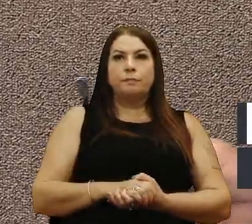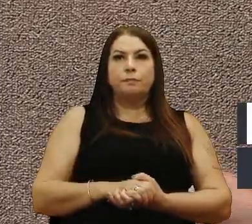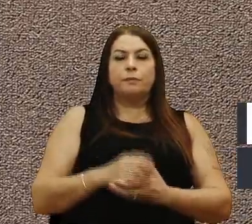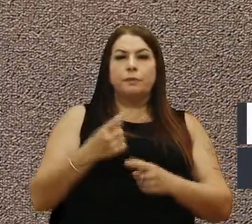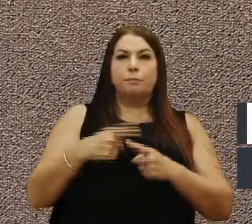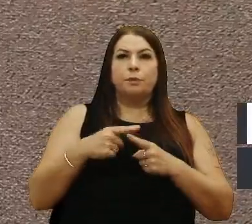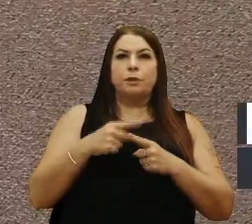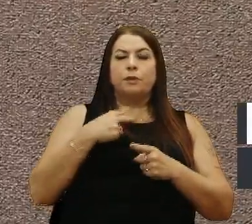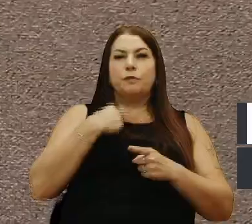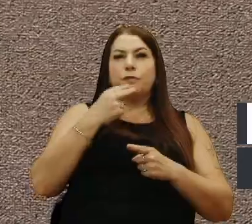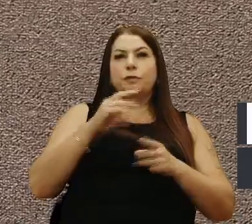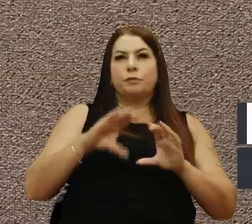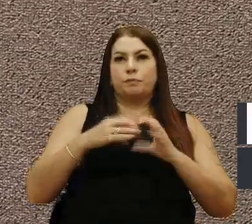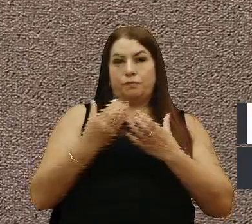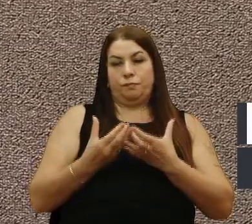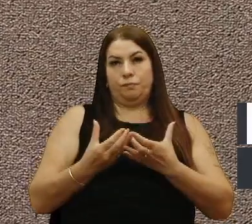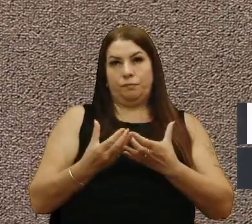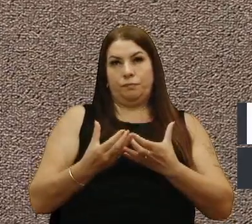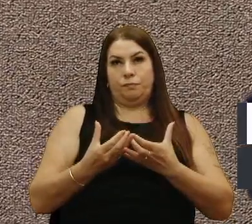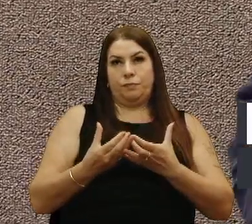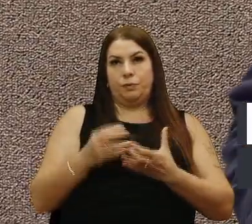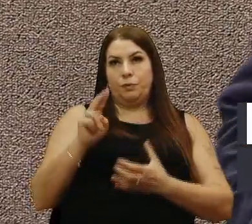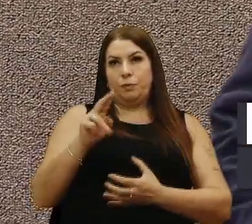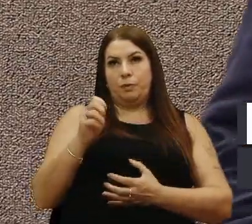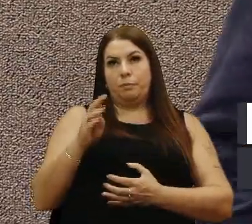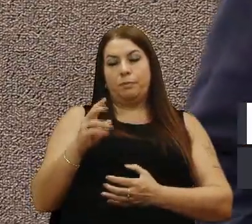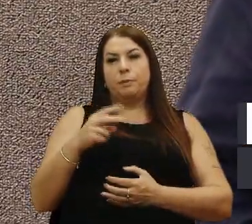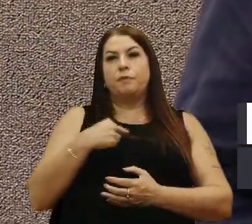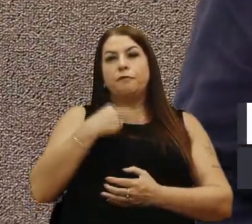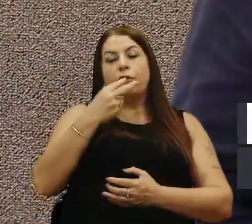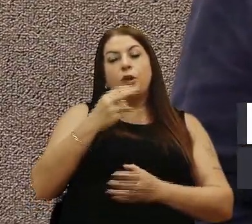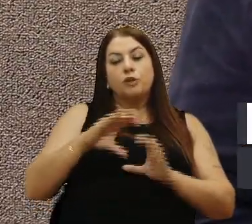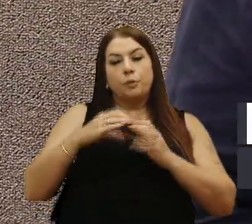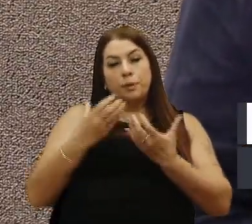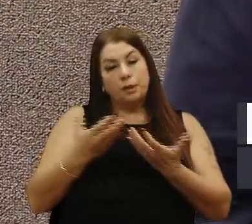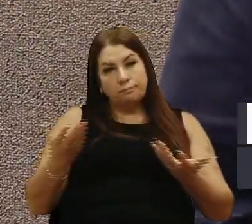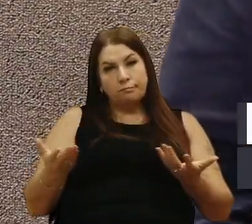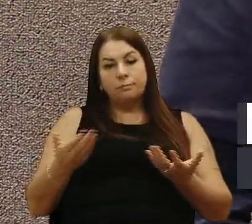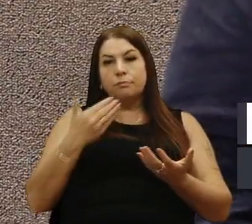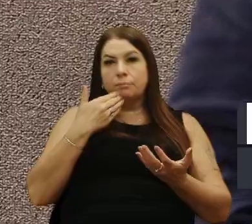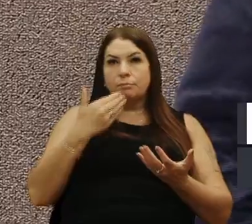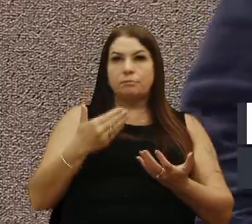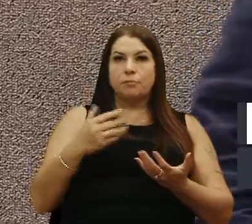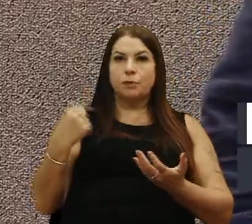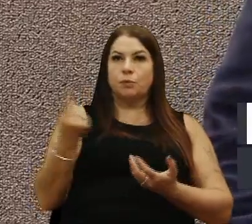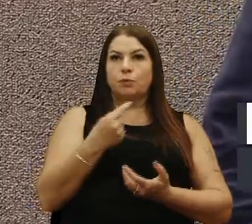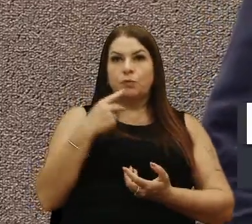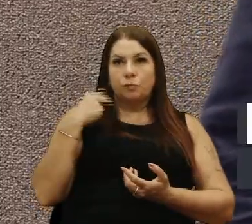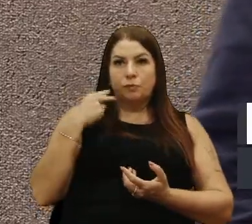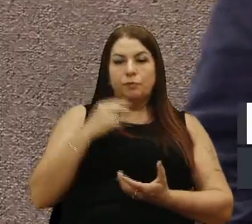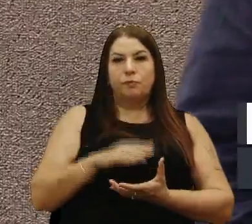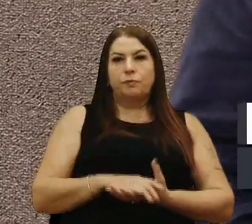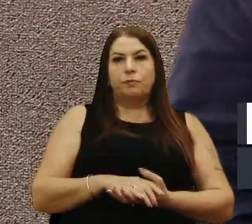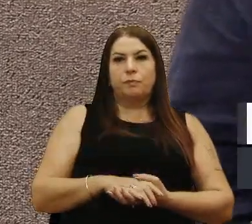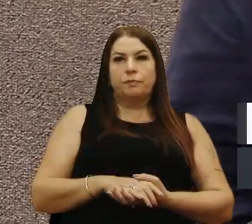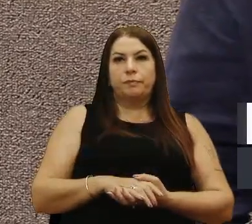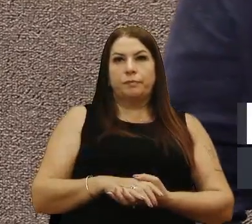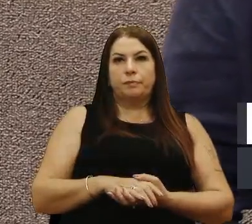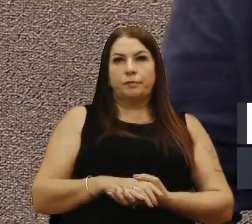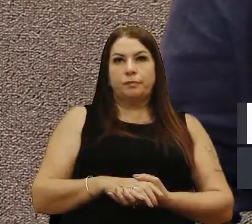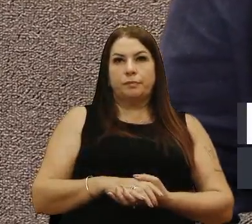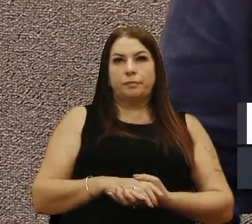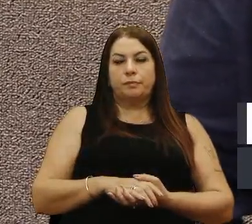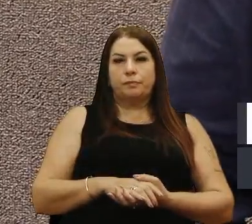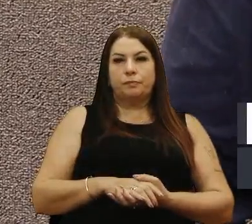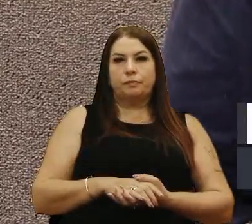é a voz das comunidades. A UAB é a voz das comunidades. Então, solicito que os nobres pares